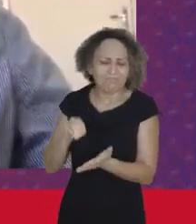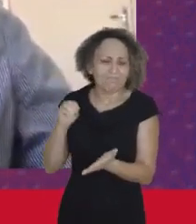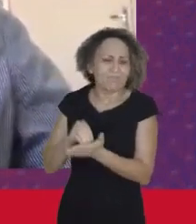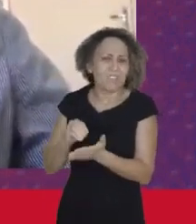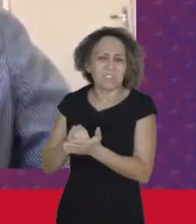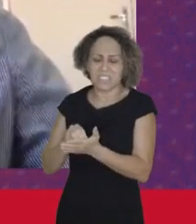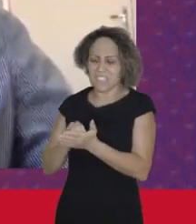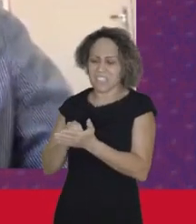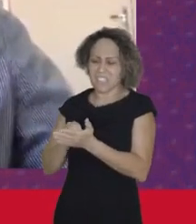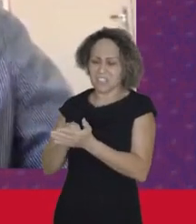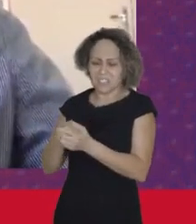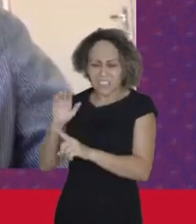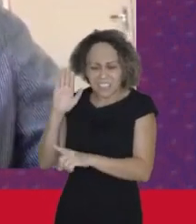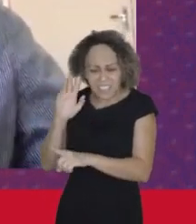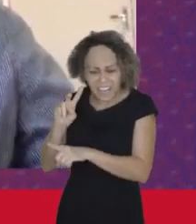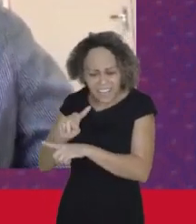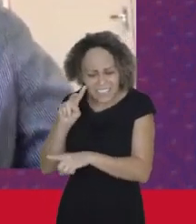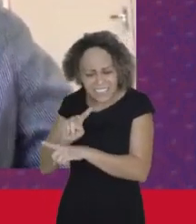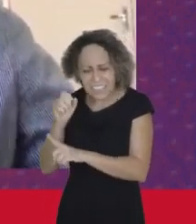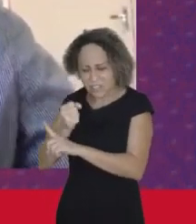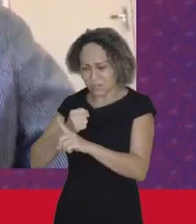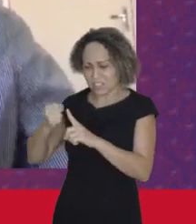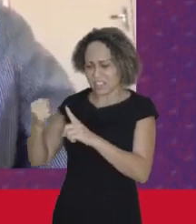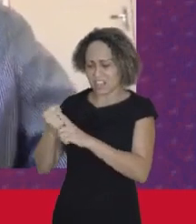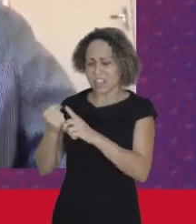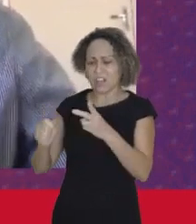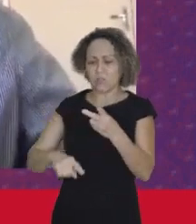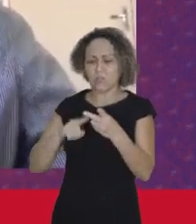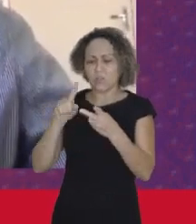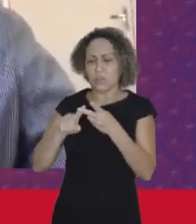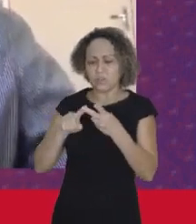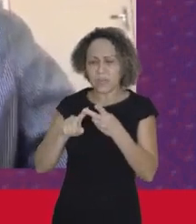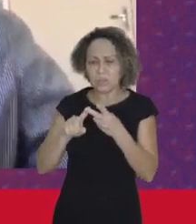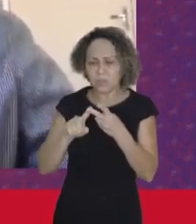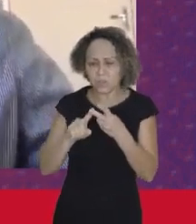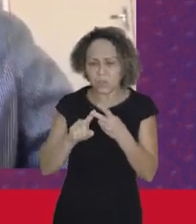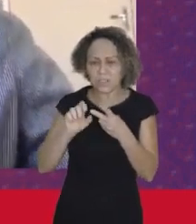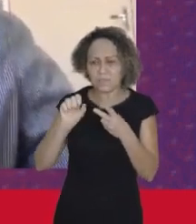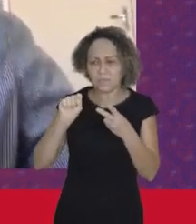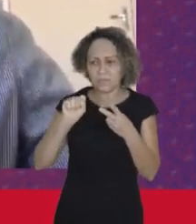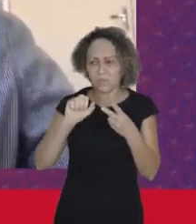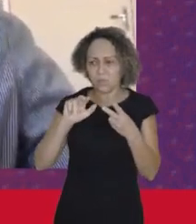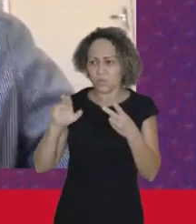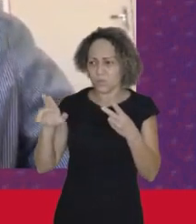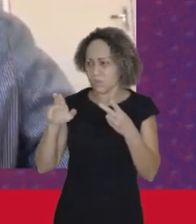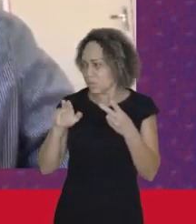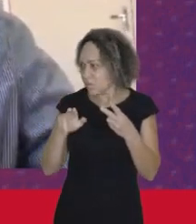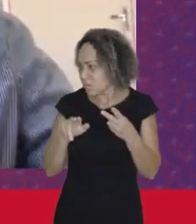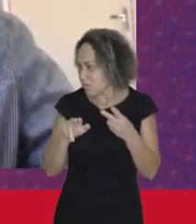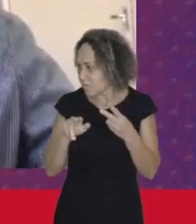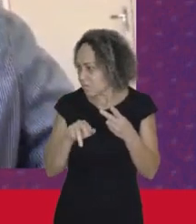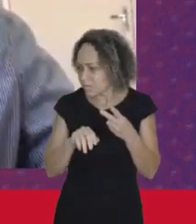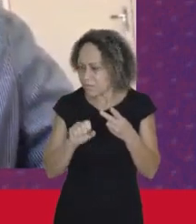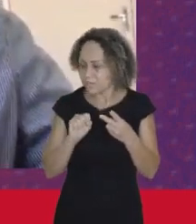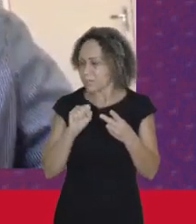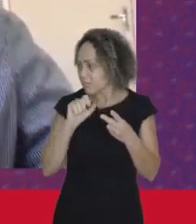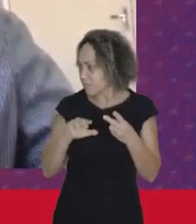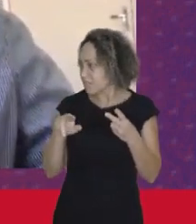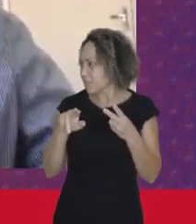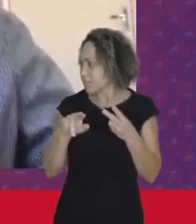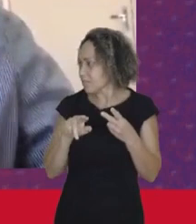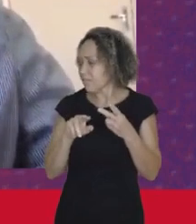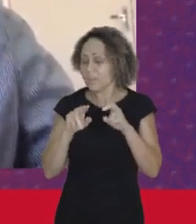sistema único de saúde, dos sistemas públicos de educação, de cultura,